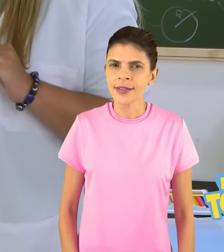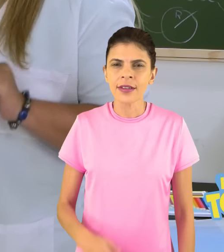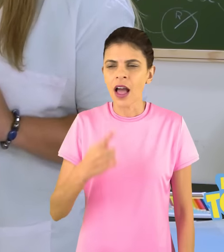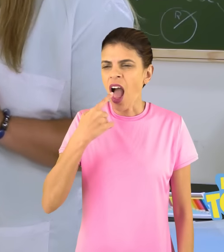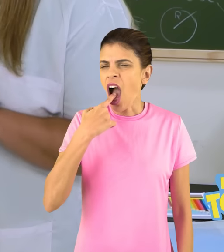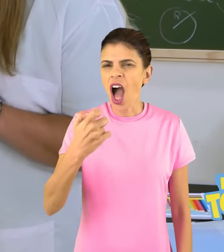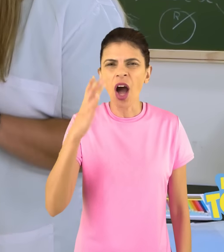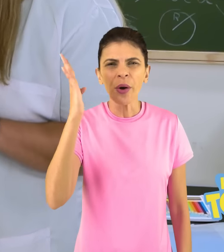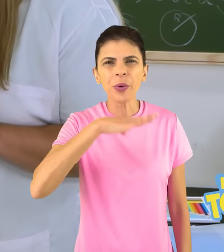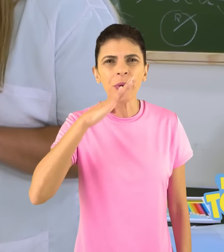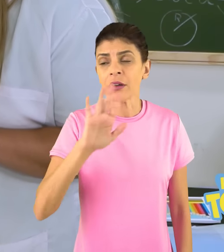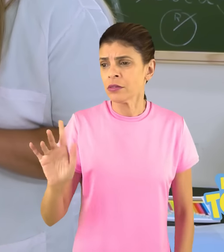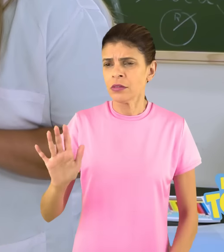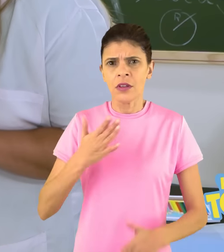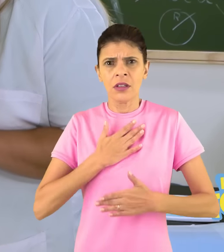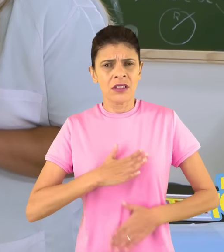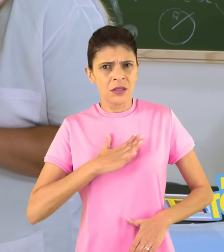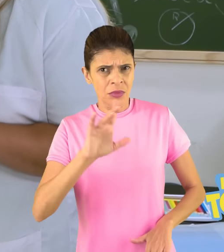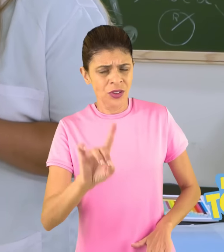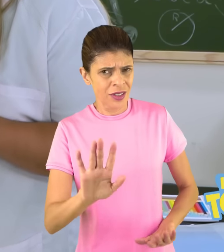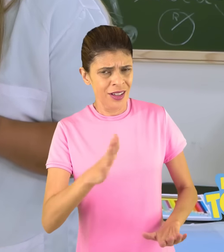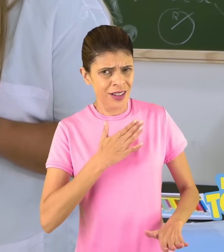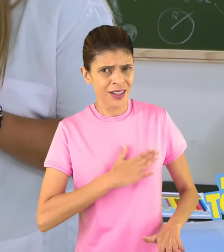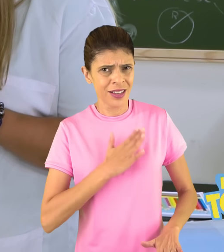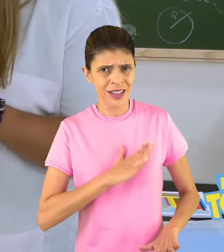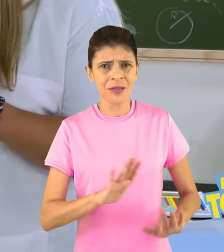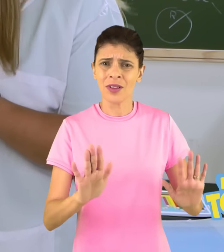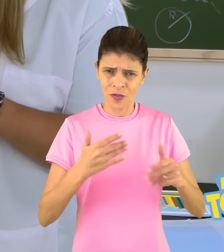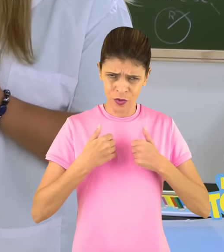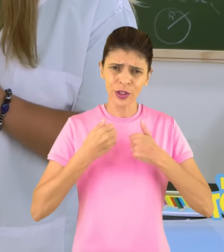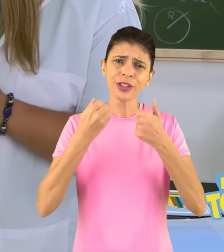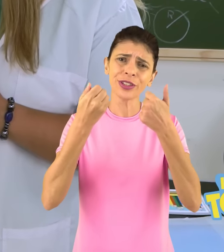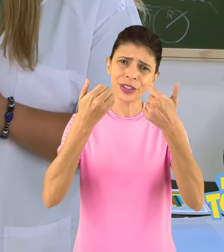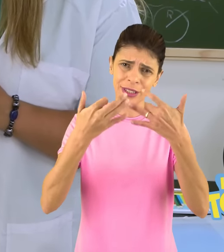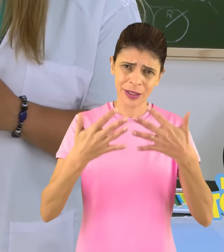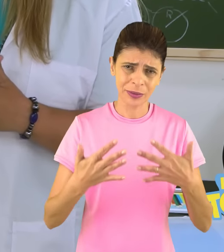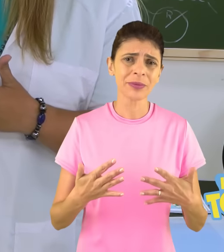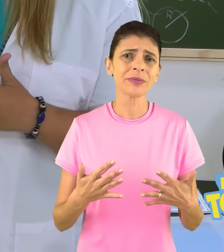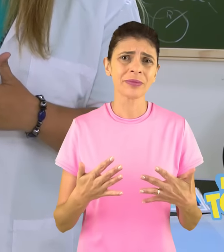bafo aqui? Calma, diretora. Eu posso explicar.